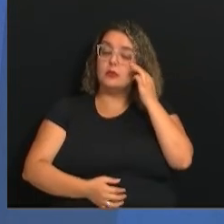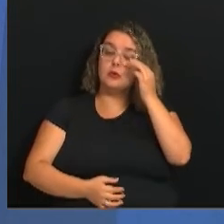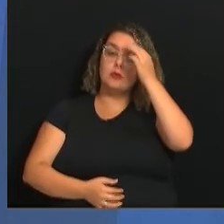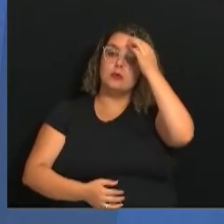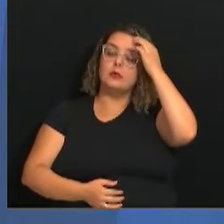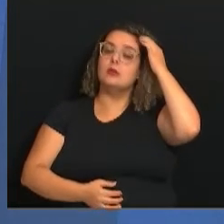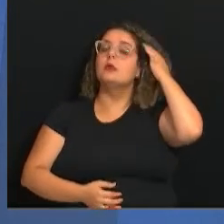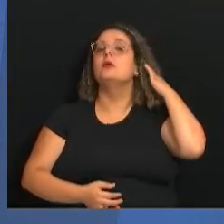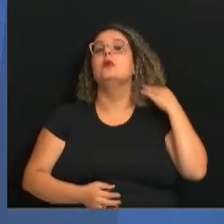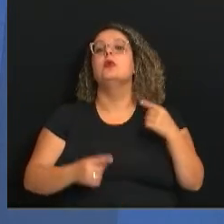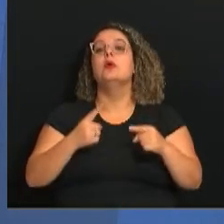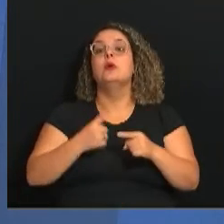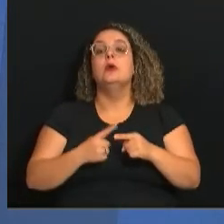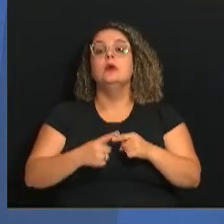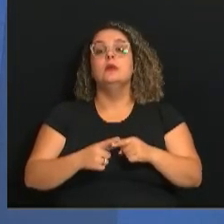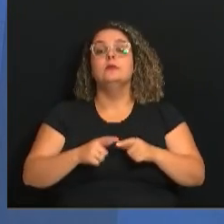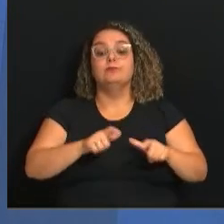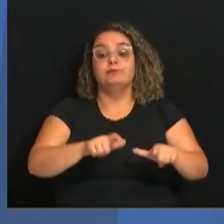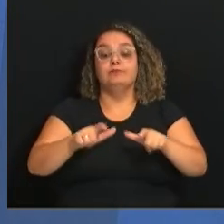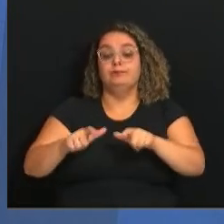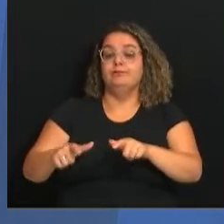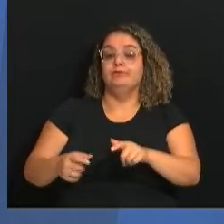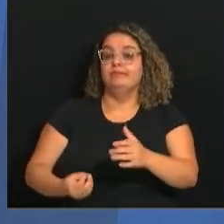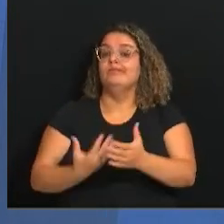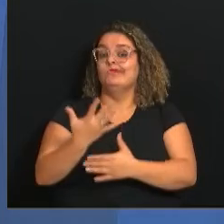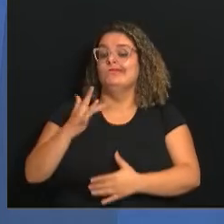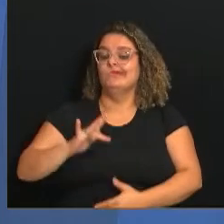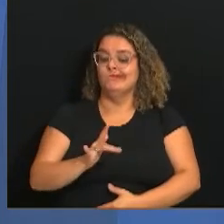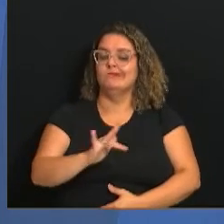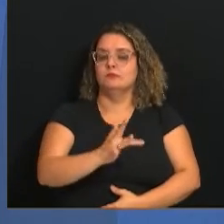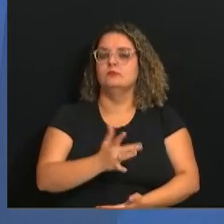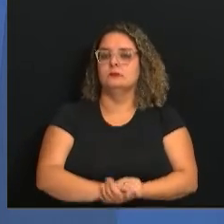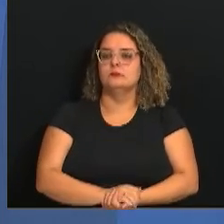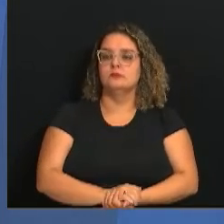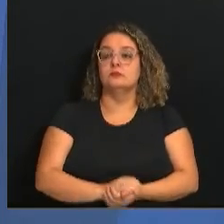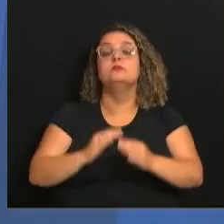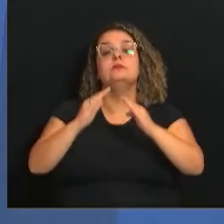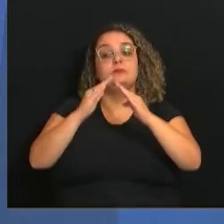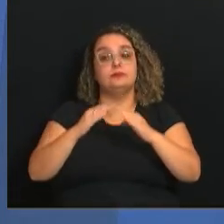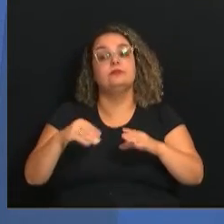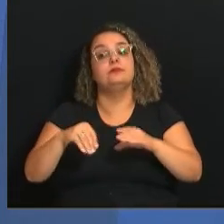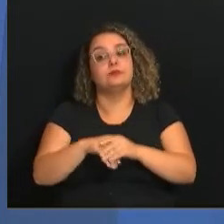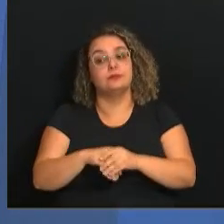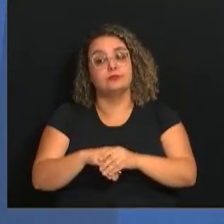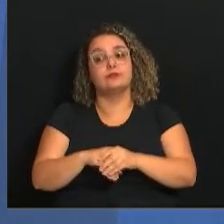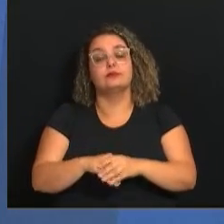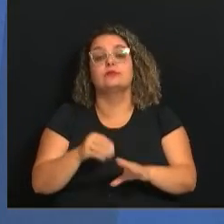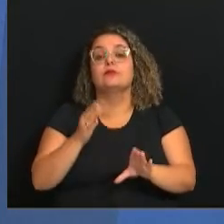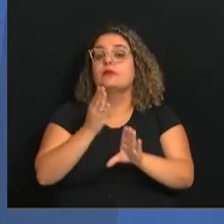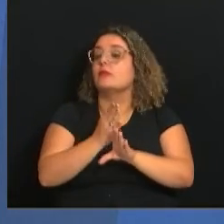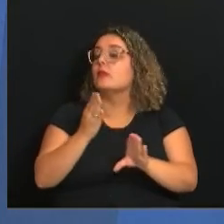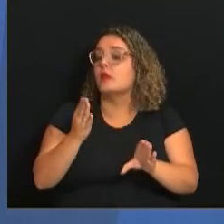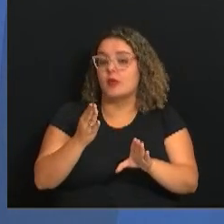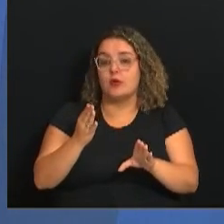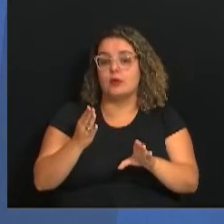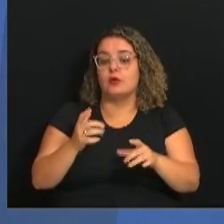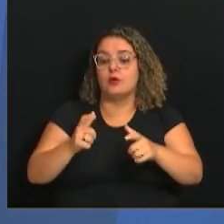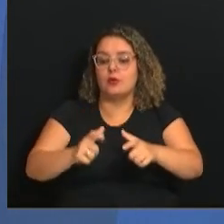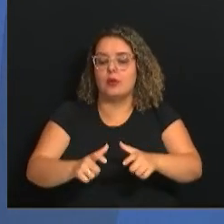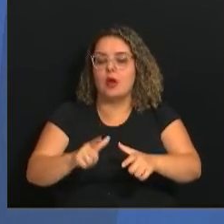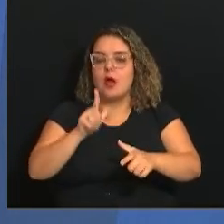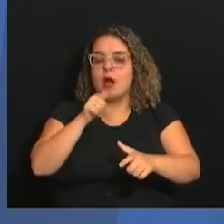Cidade, o Residencial Padre Josimo, a Vila Renascença e a Vila San Martín, que fica no distrito de Nova Aparecida, bairros